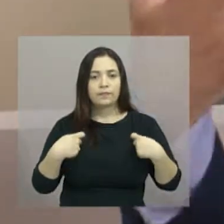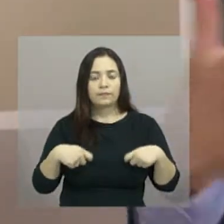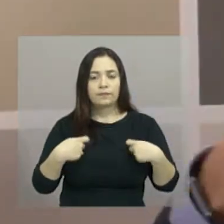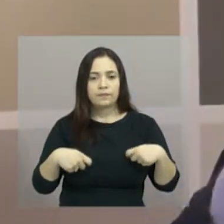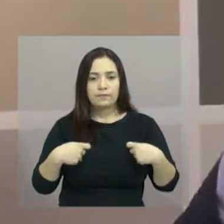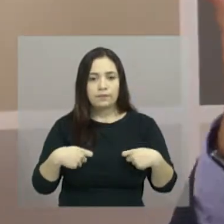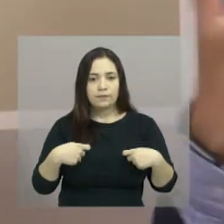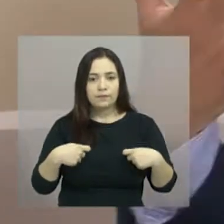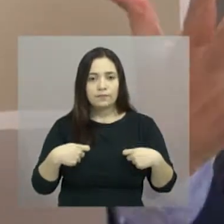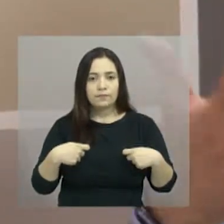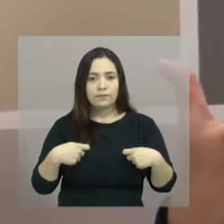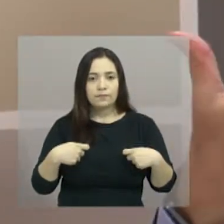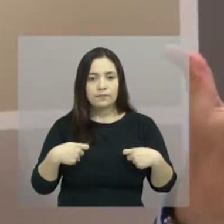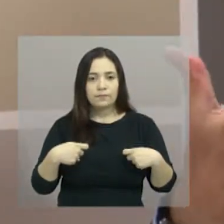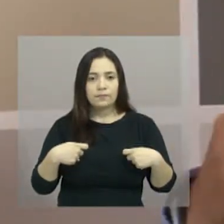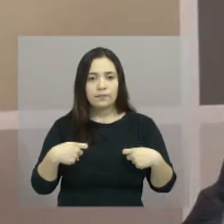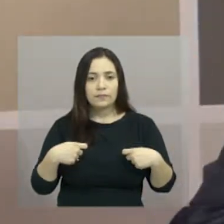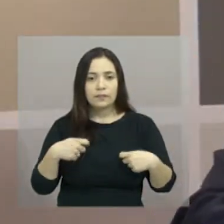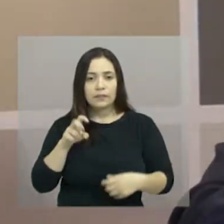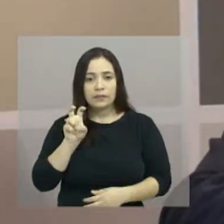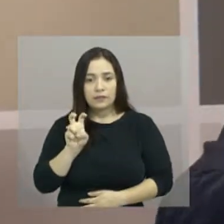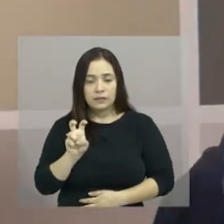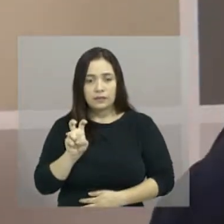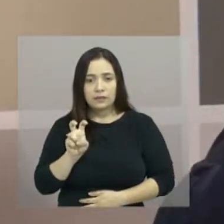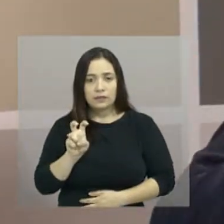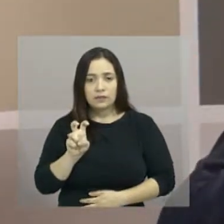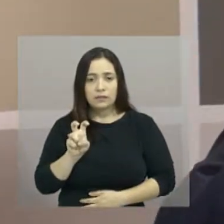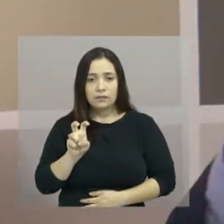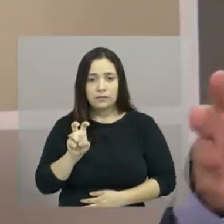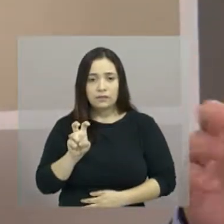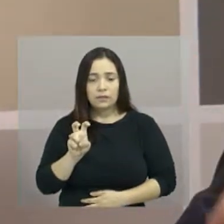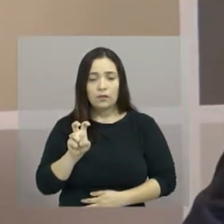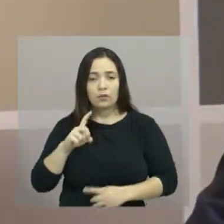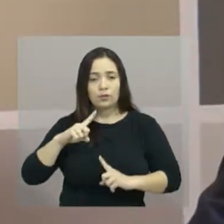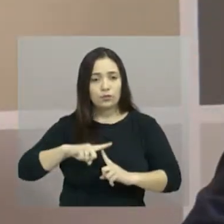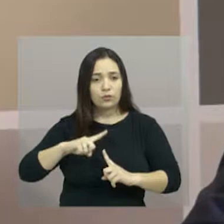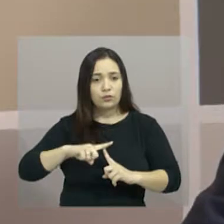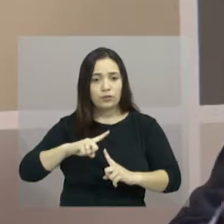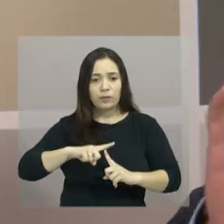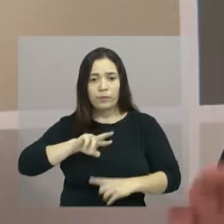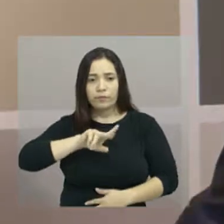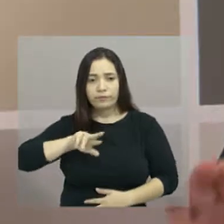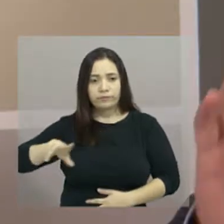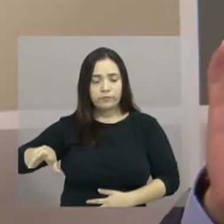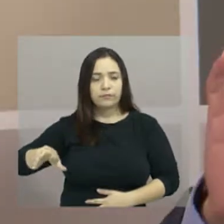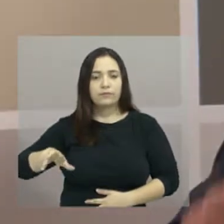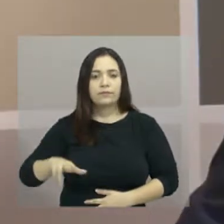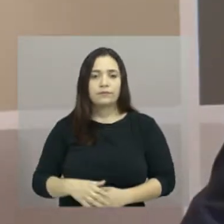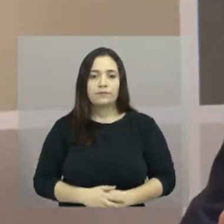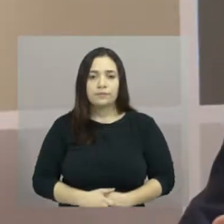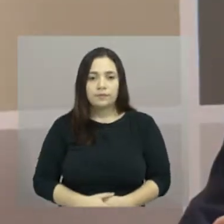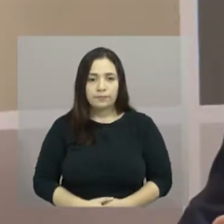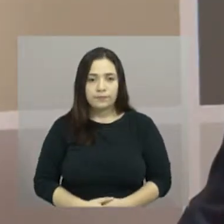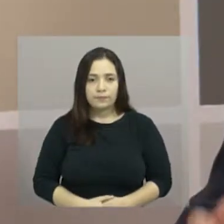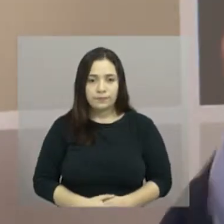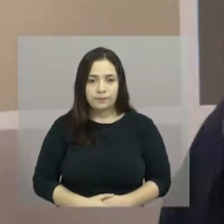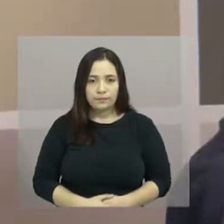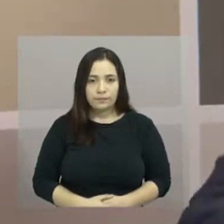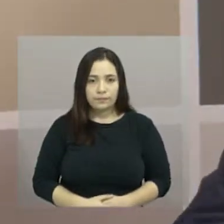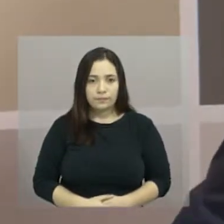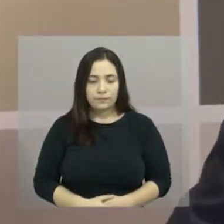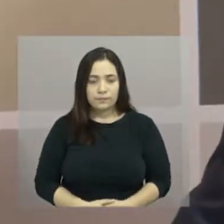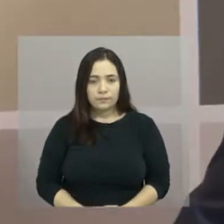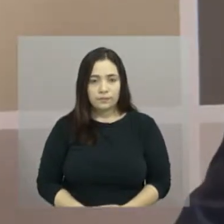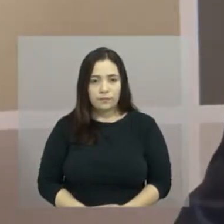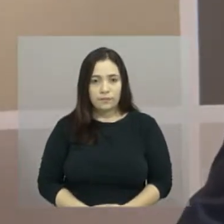ele transmite pelo menos 5 aqui, tem potencial para tipos e variedades, para até 52 vírus diferentes, estão